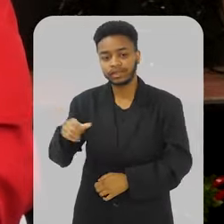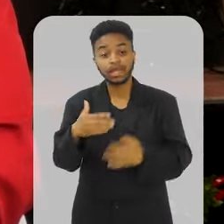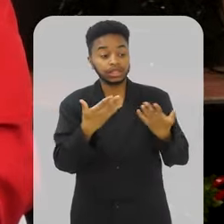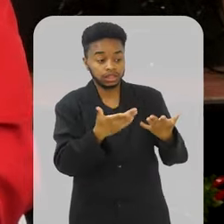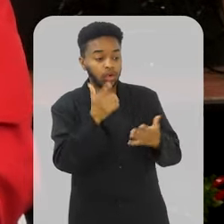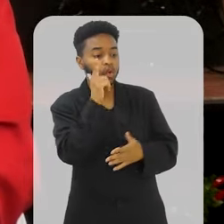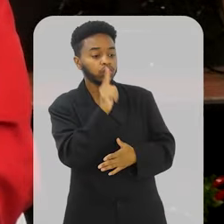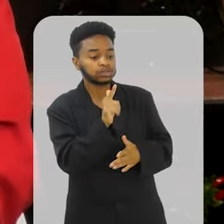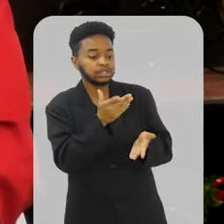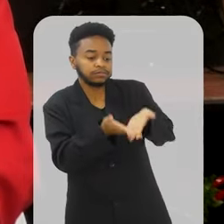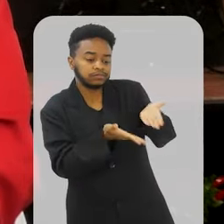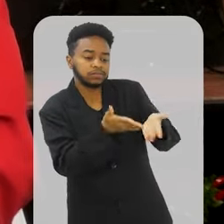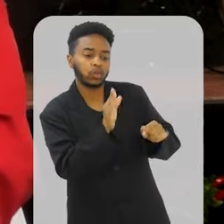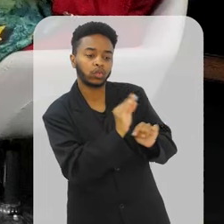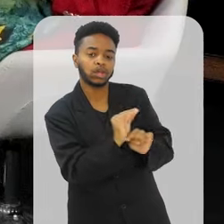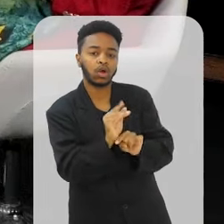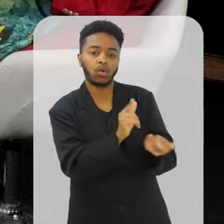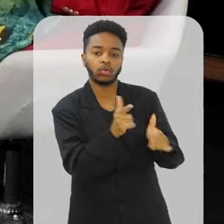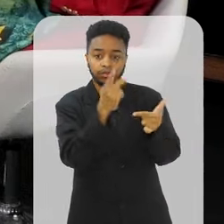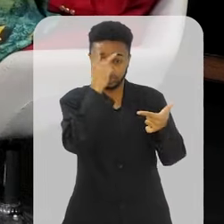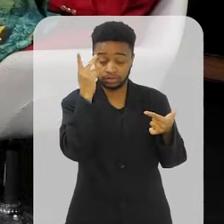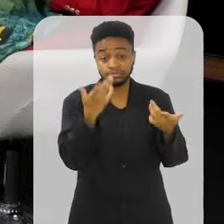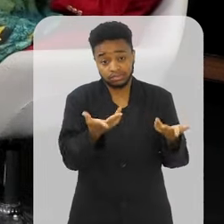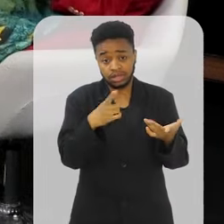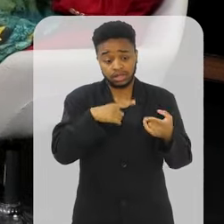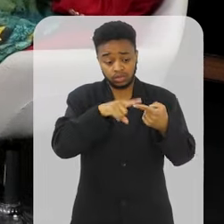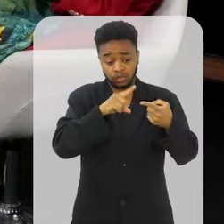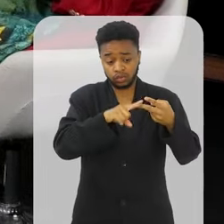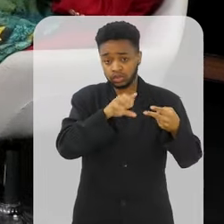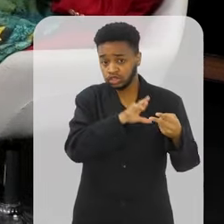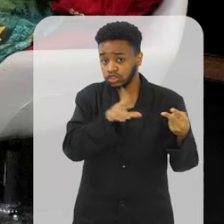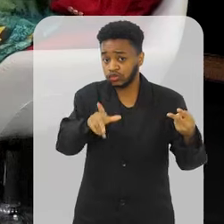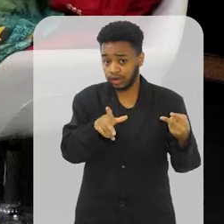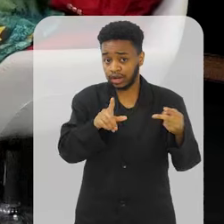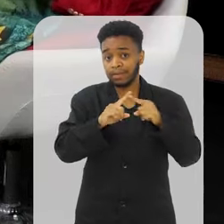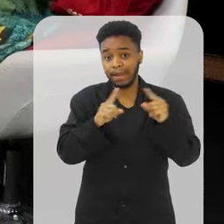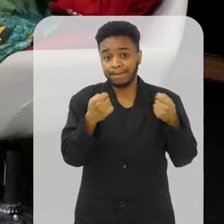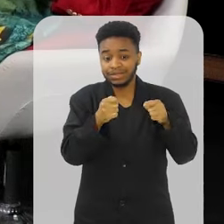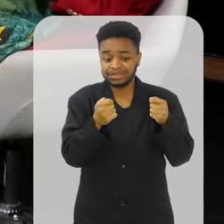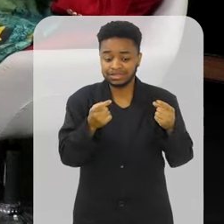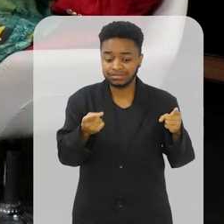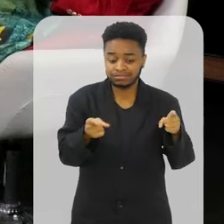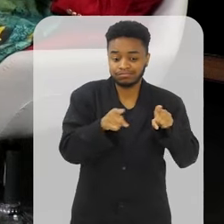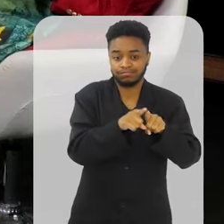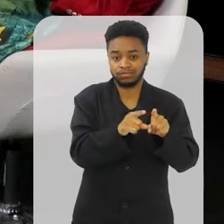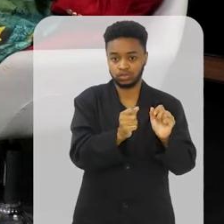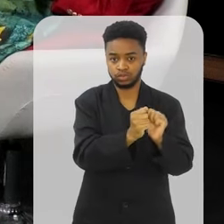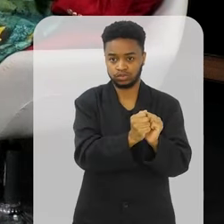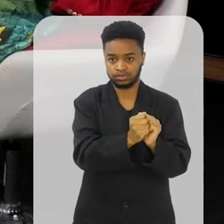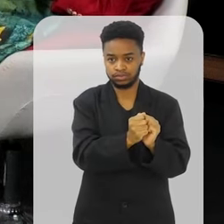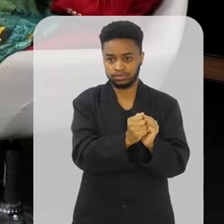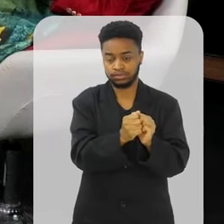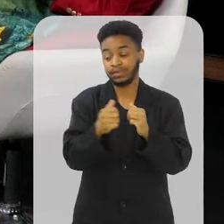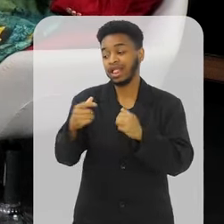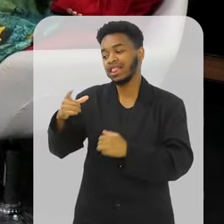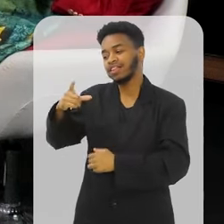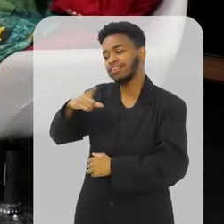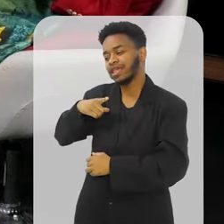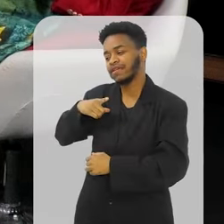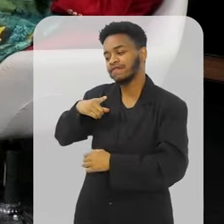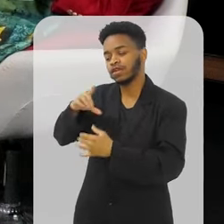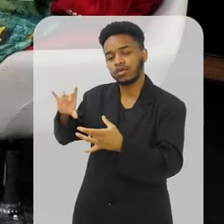para que você possa atender outra pessoa quer dizer coisas distintas e que tiveram que caminhar juntos